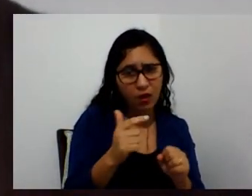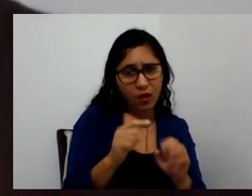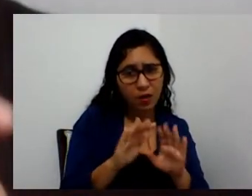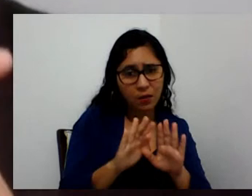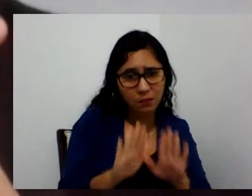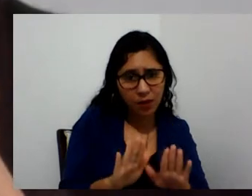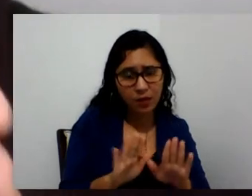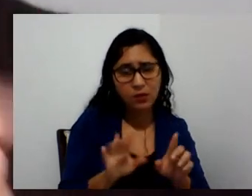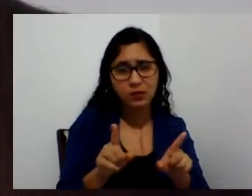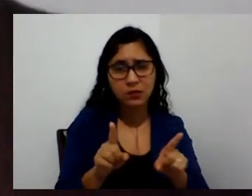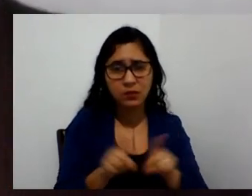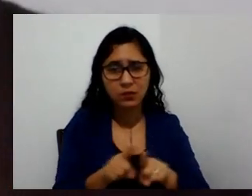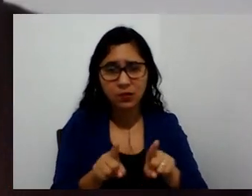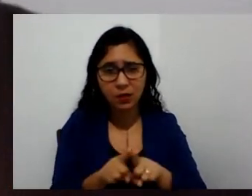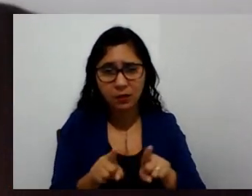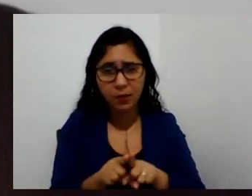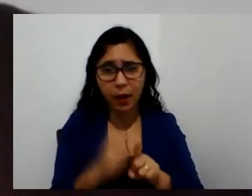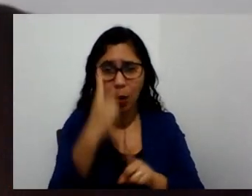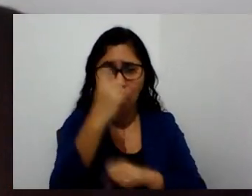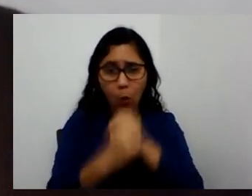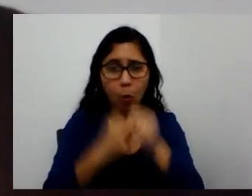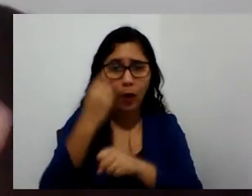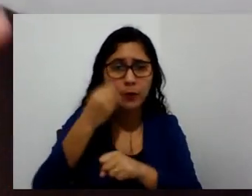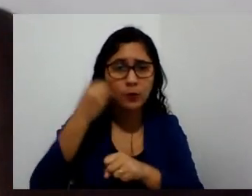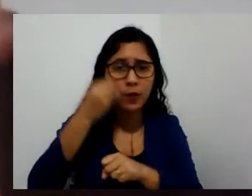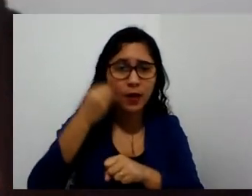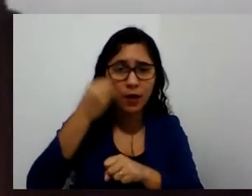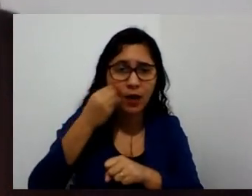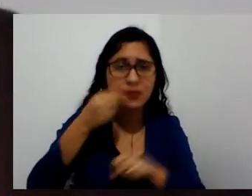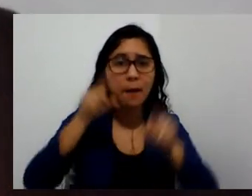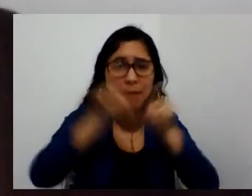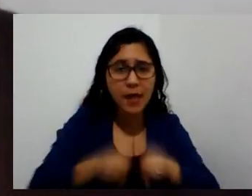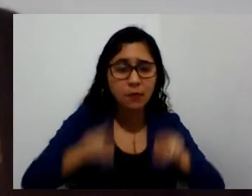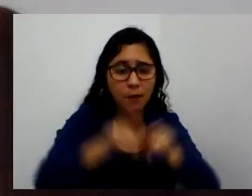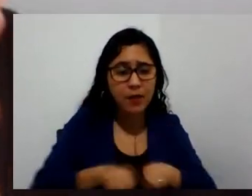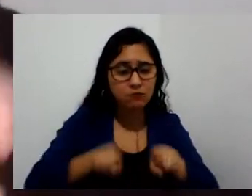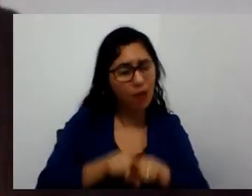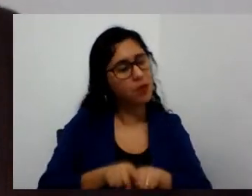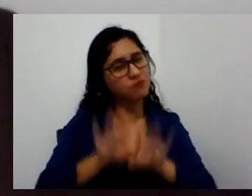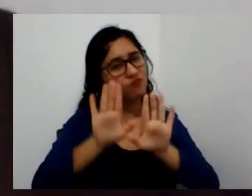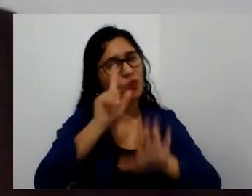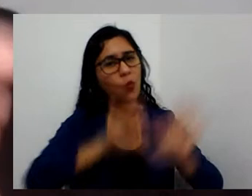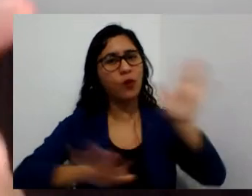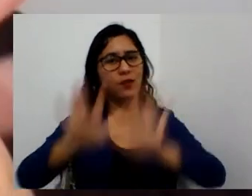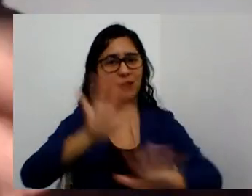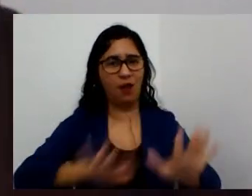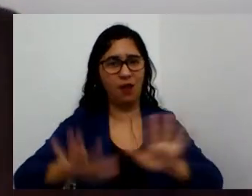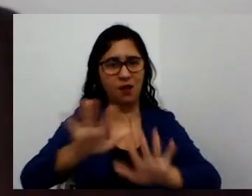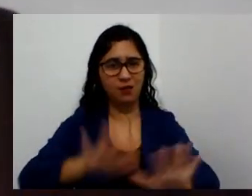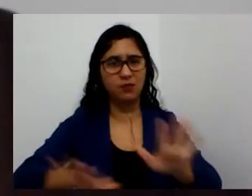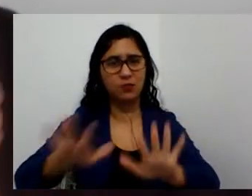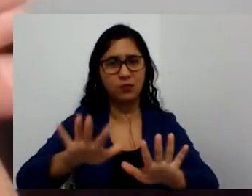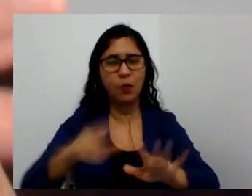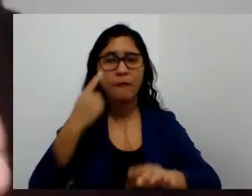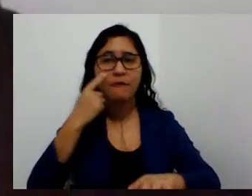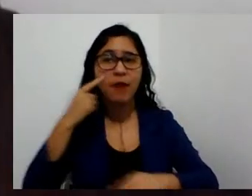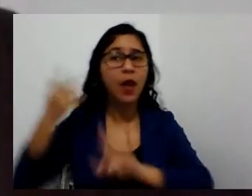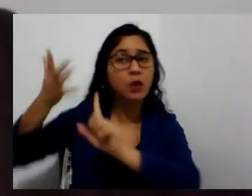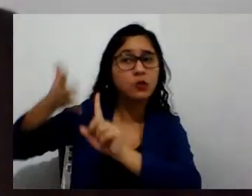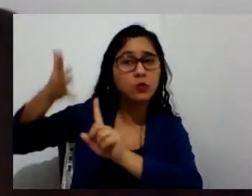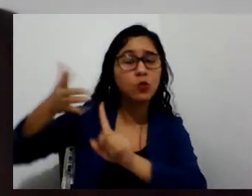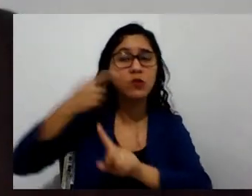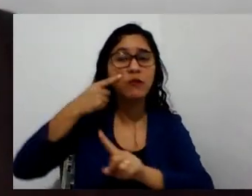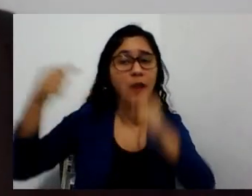também 1 ano de experiência vezes 10 vezes. Então, cuidado com isso aí. Vejam os discursos, vejam a coerência, vejam o passado